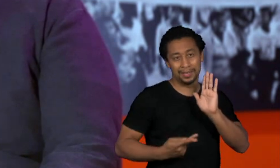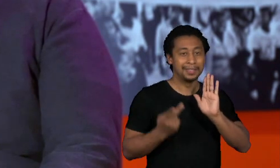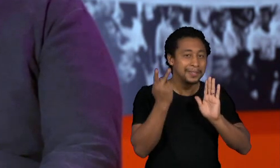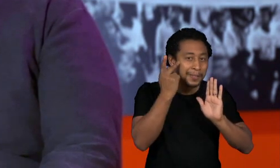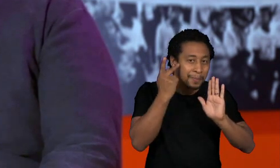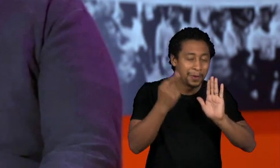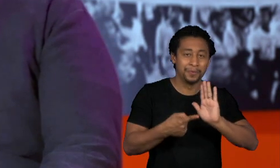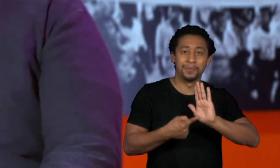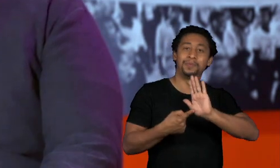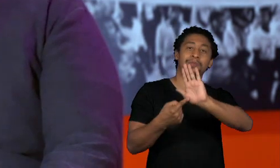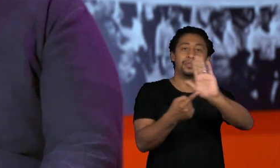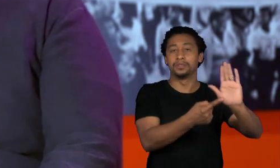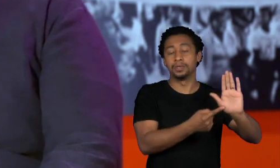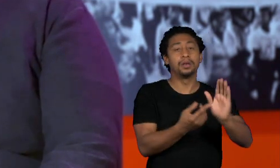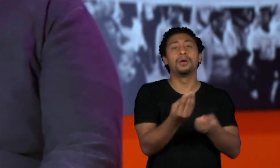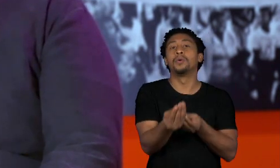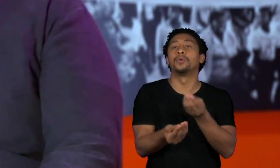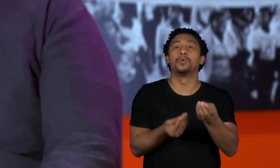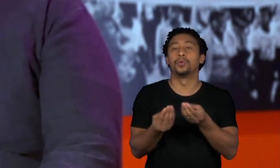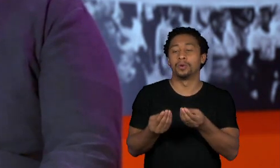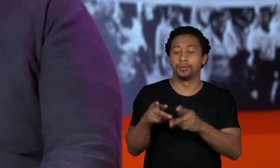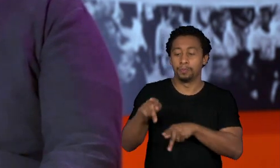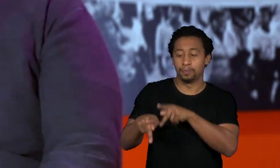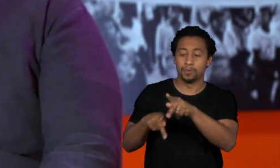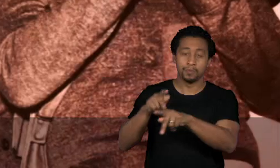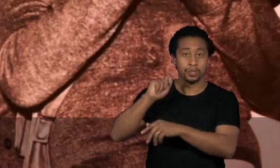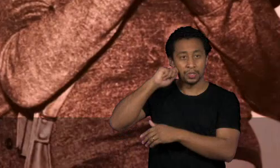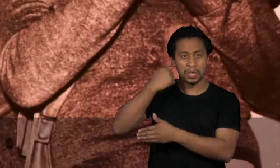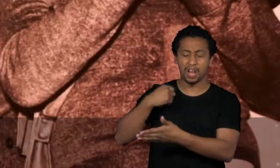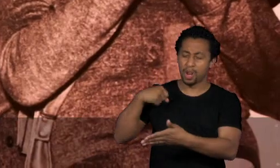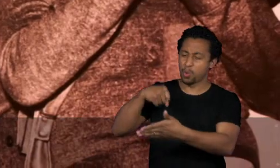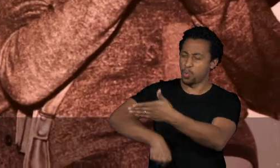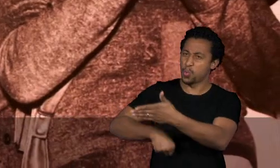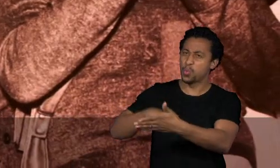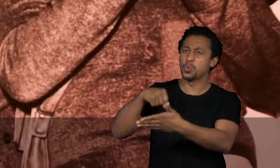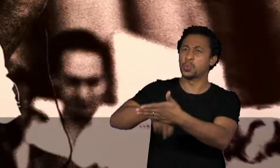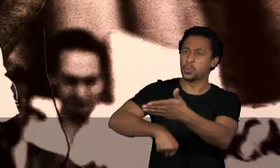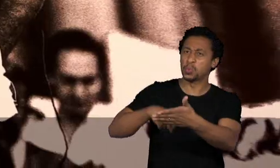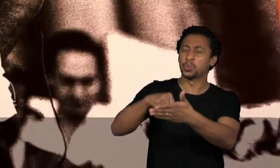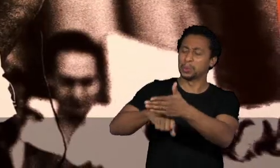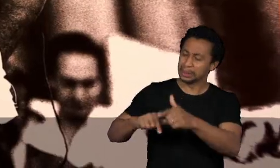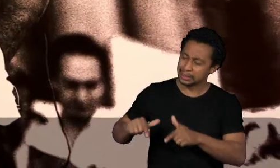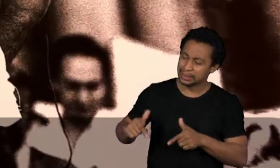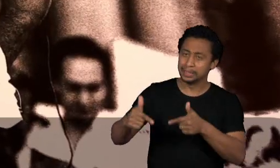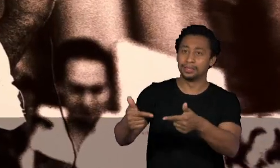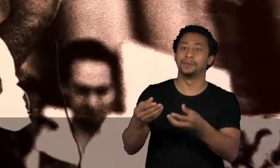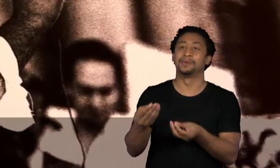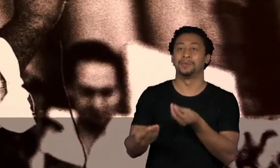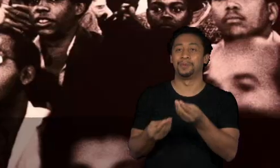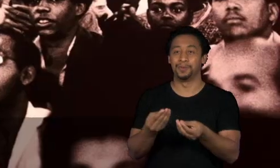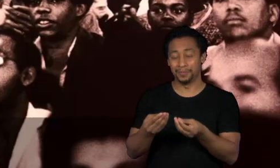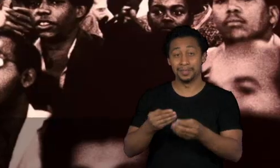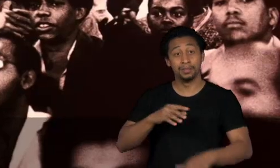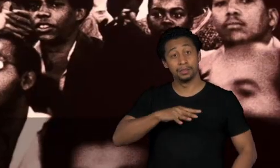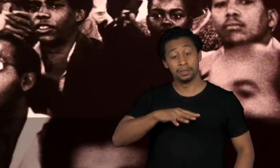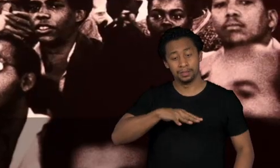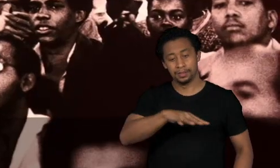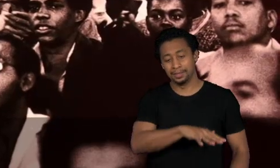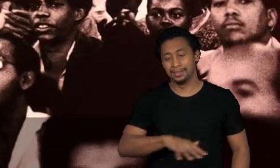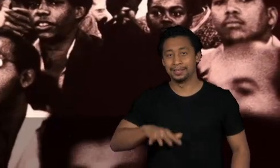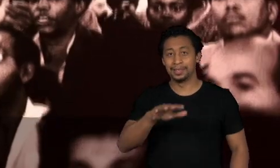em expor as lutas negras, a luta da população negra da cidade do estado de São Paulo por